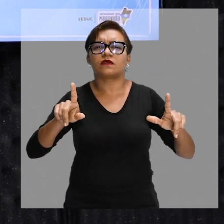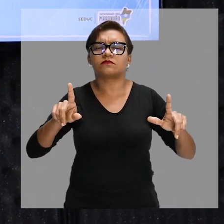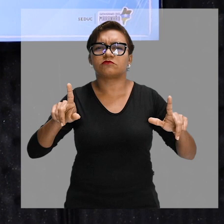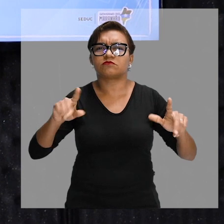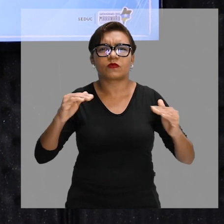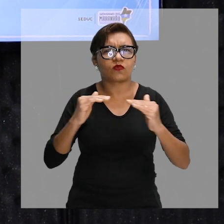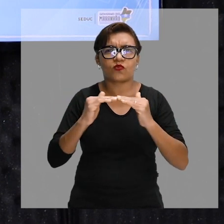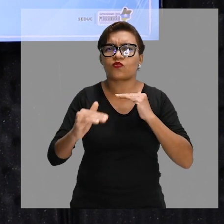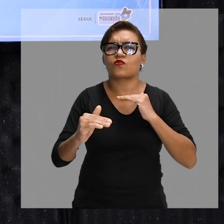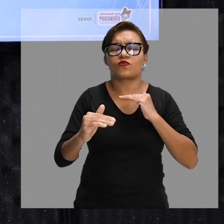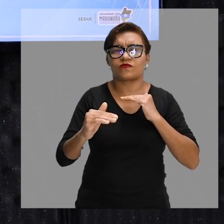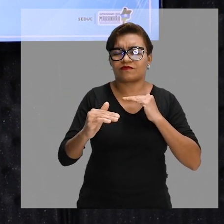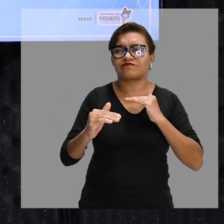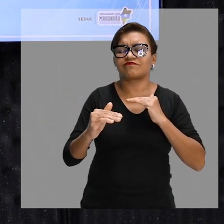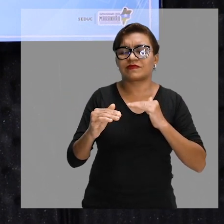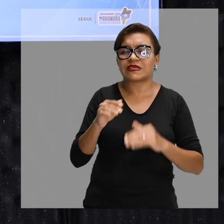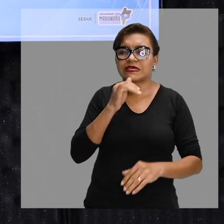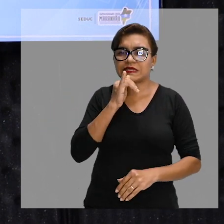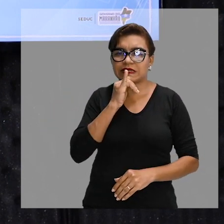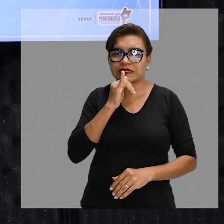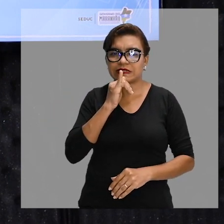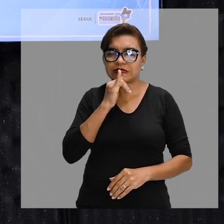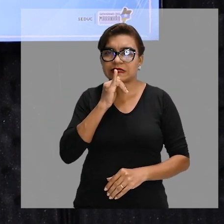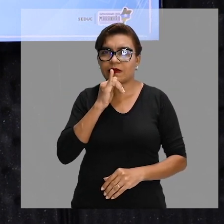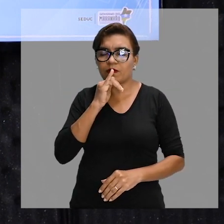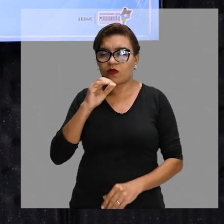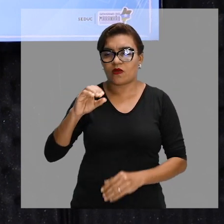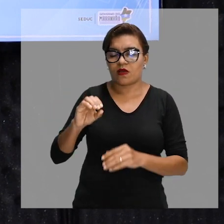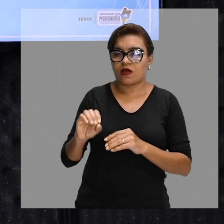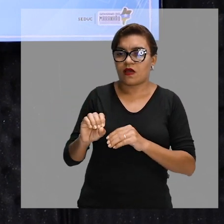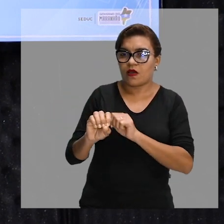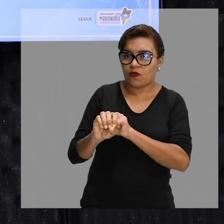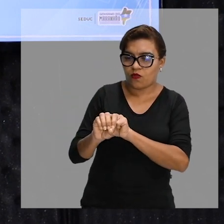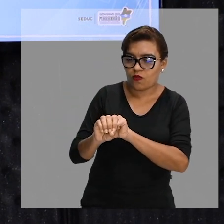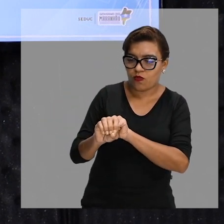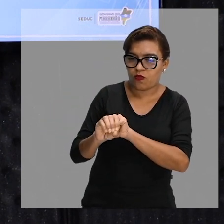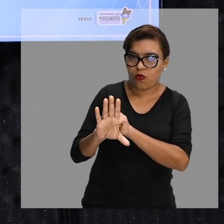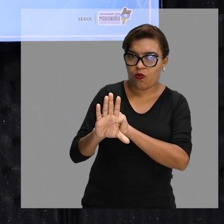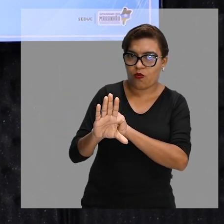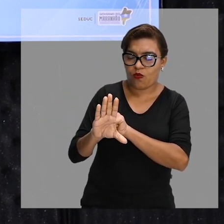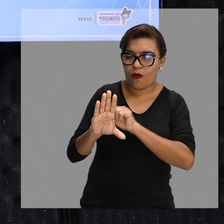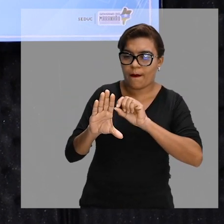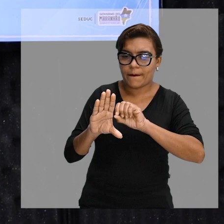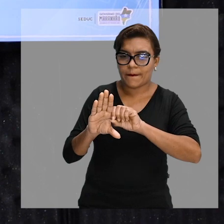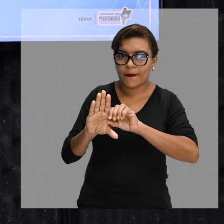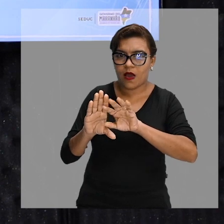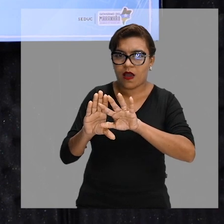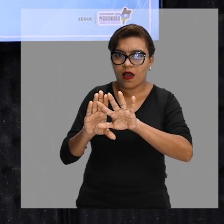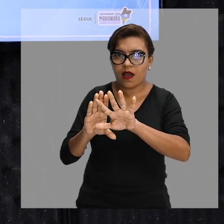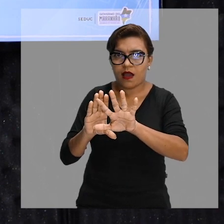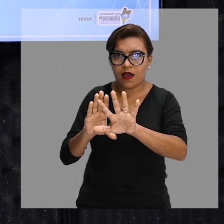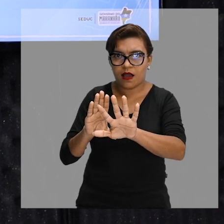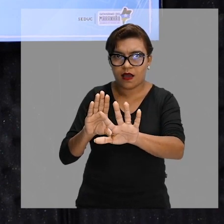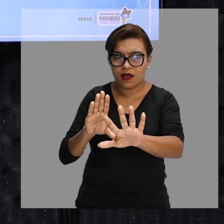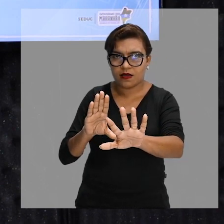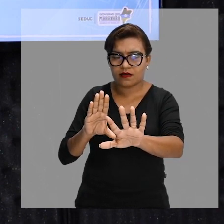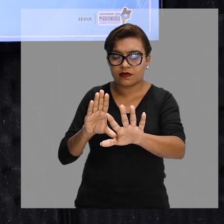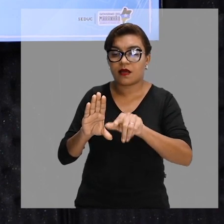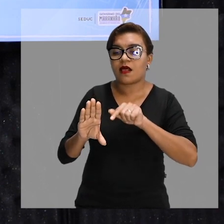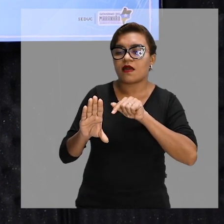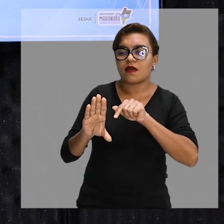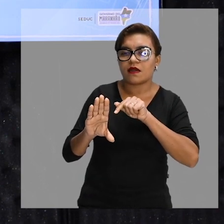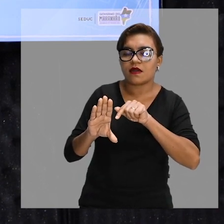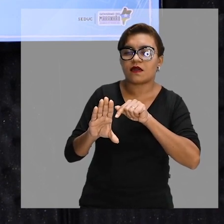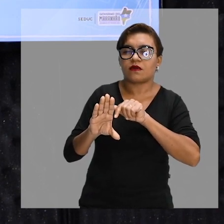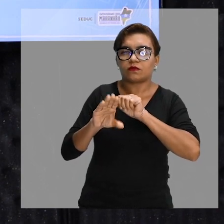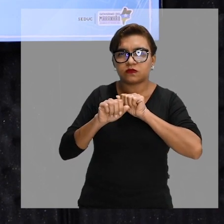seja, eles saem do mesmo ponto, os raios de luz eles saem do mesmo ponto e irão ocupar, irão